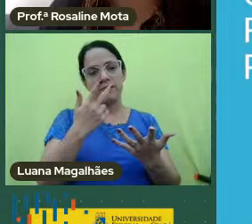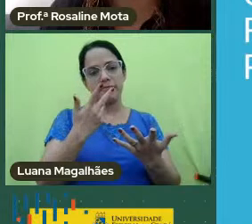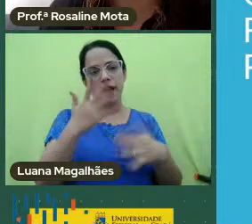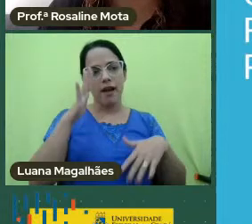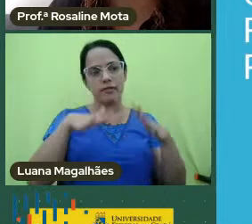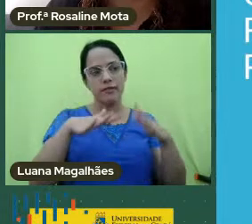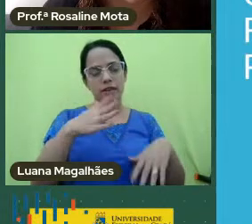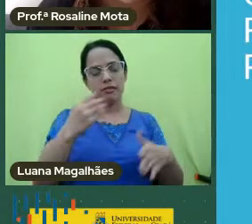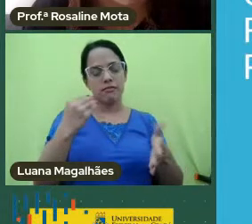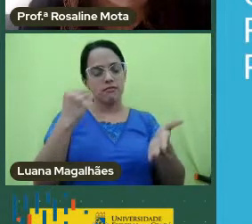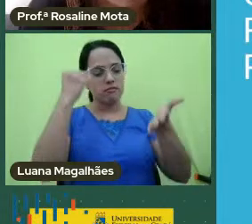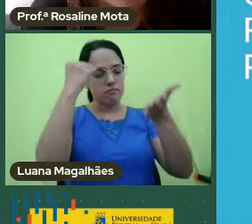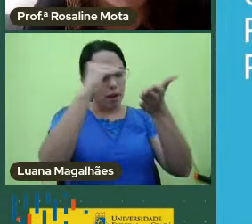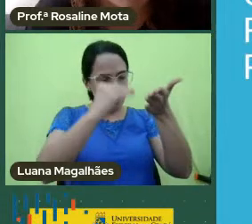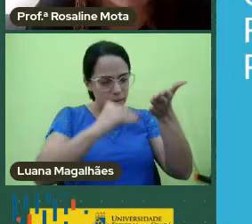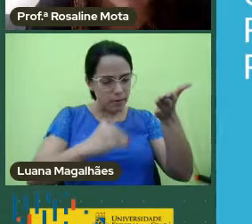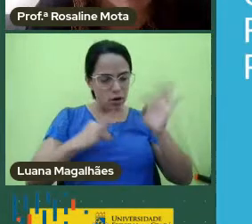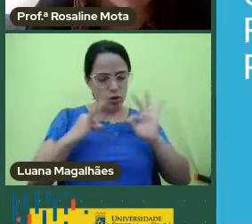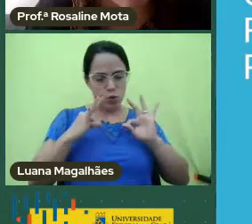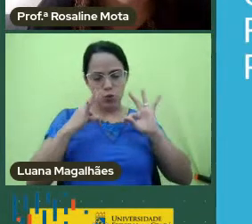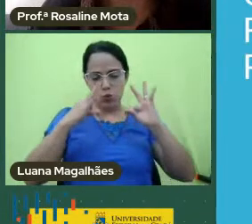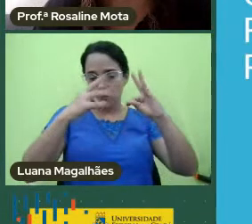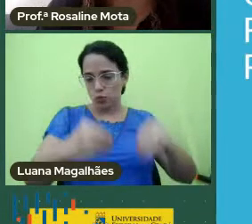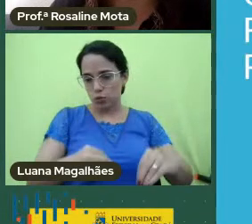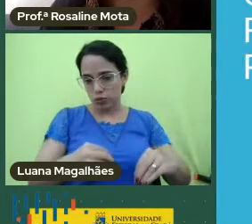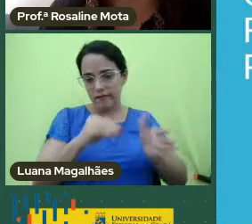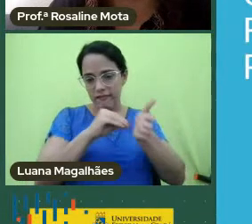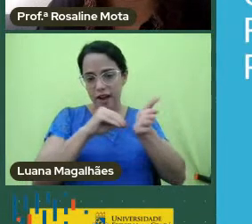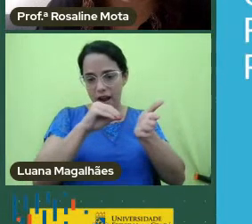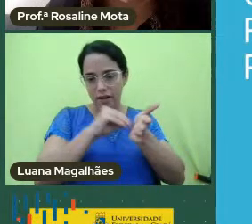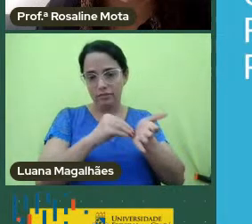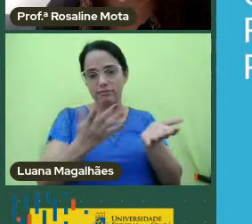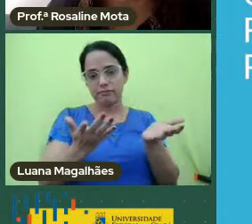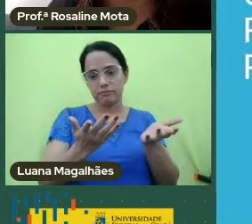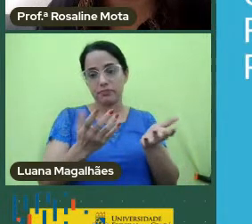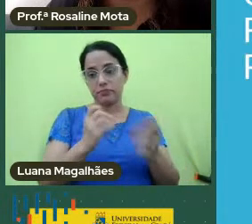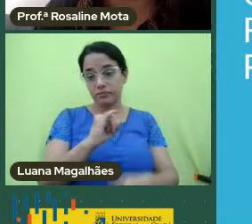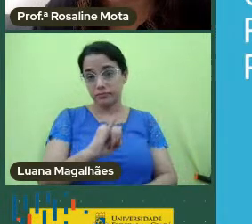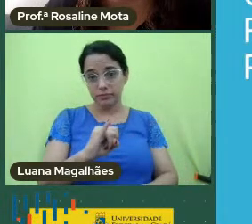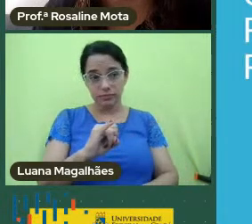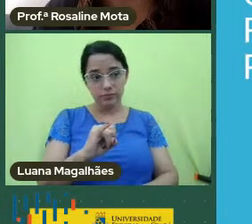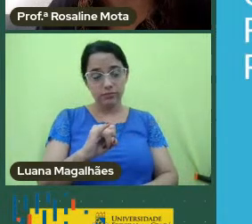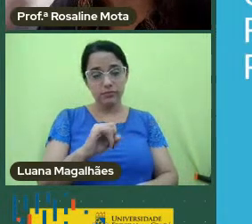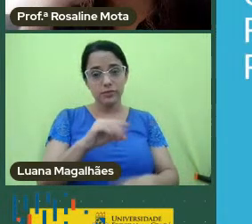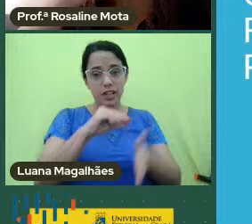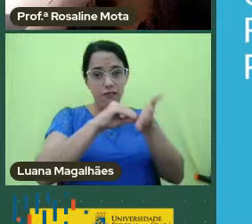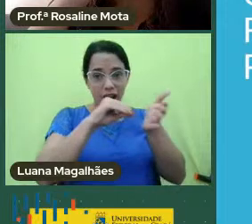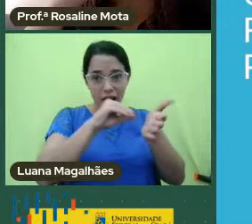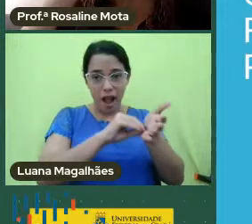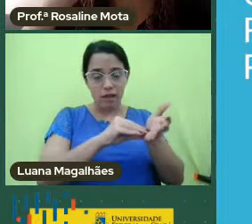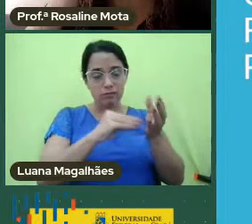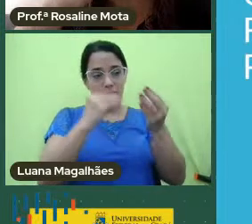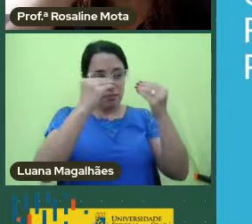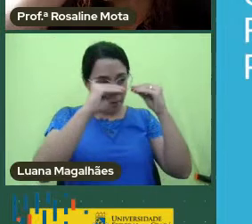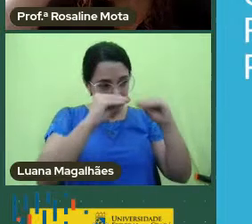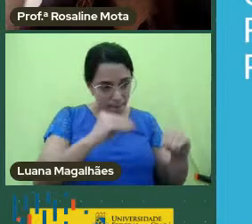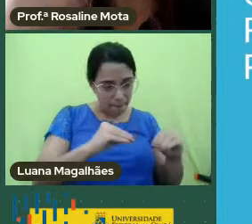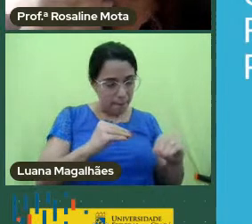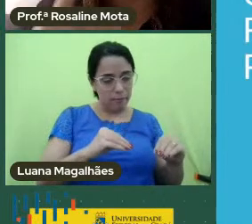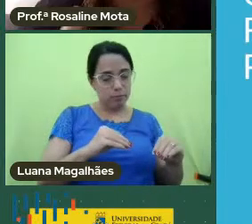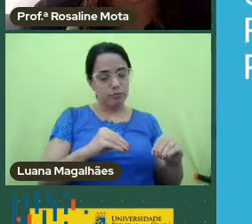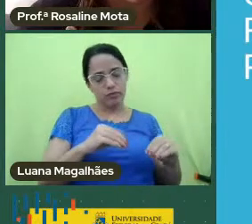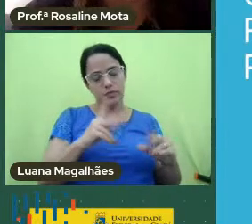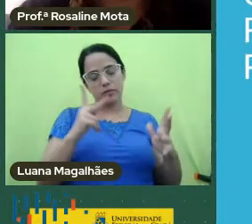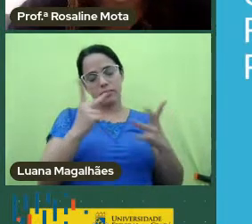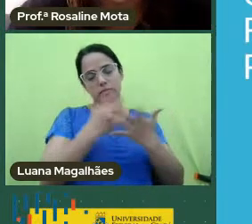preenchimento de todos os dados dos prontuários. E esse não preenchimento vai acarretar